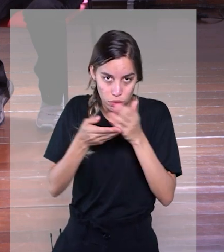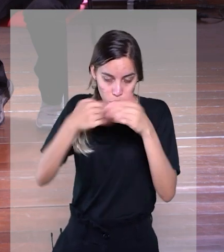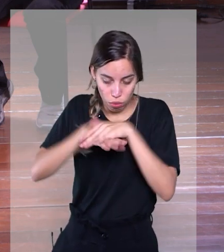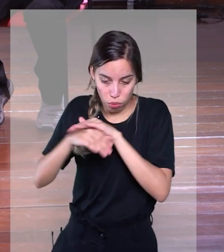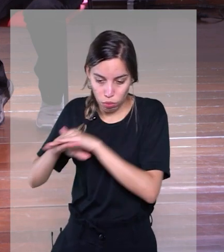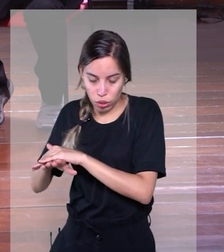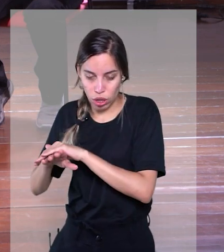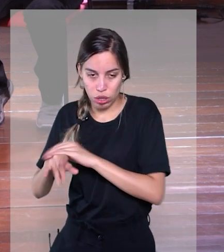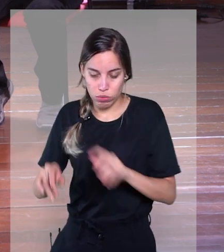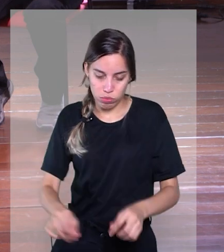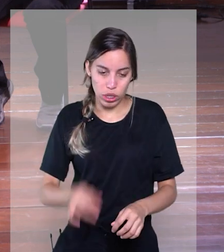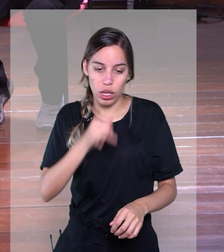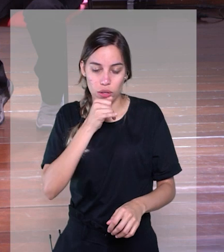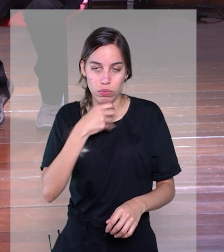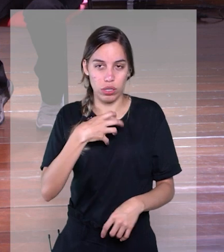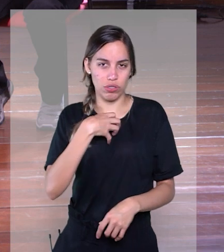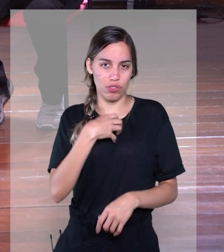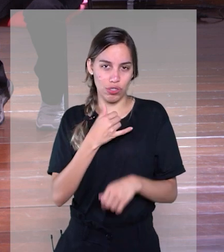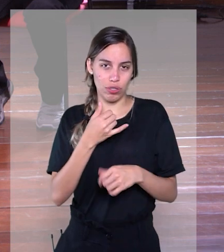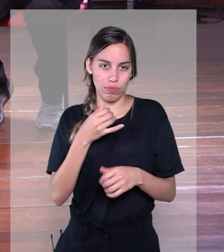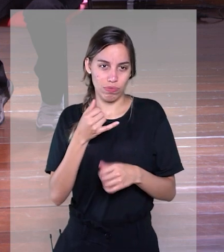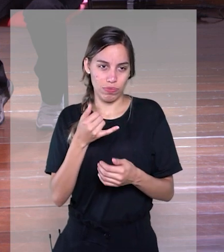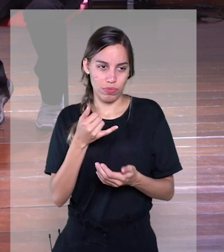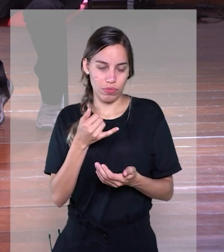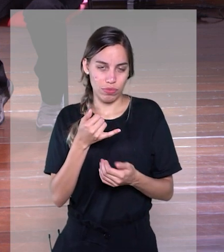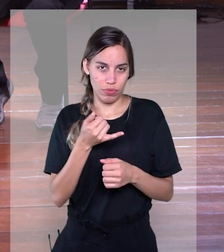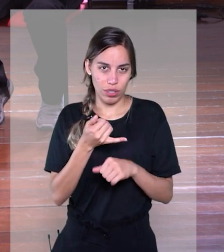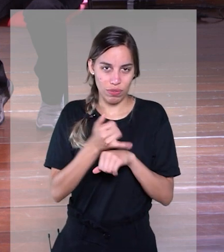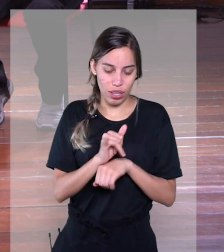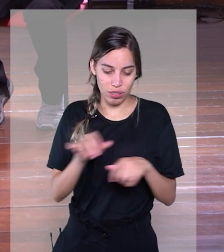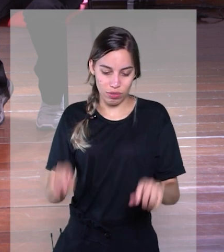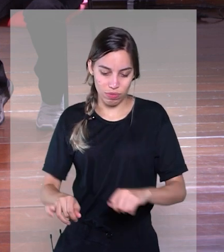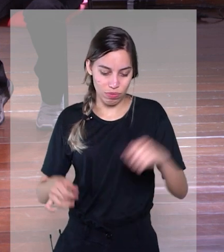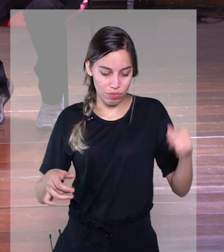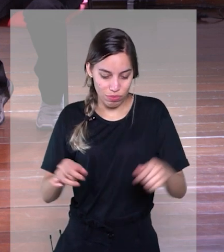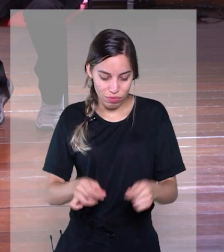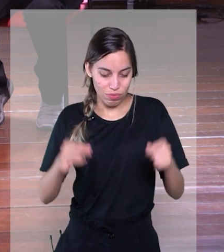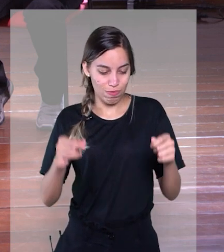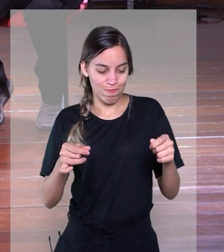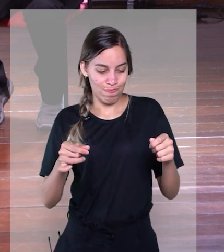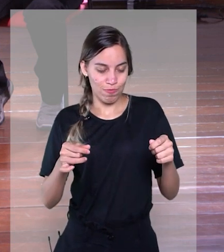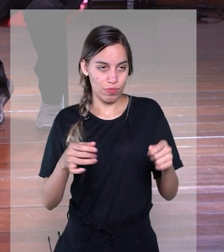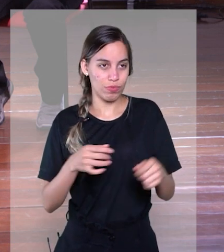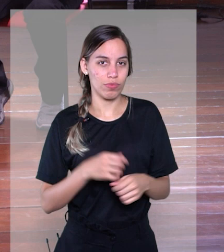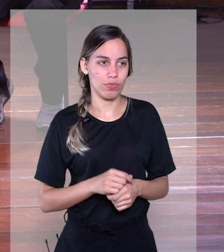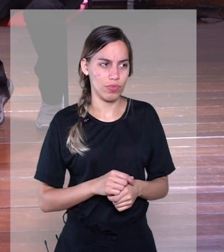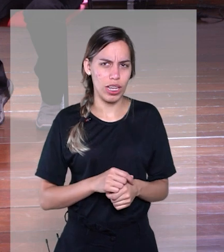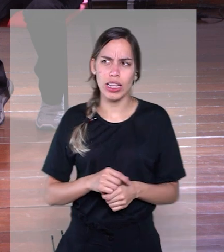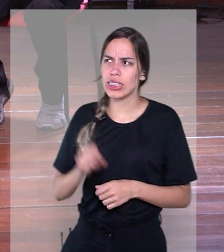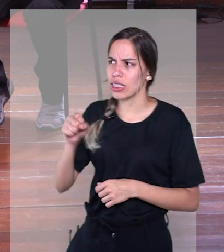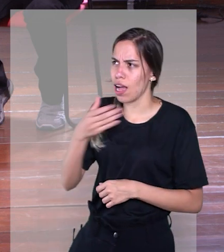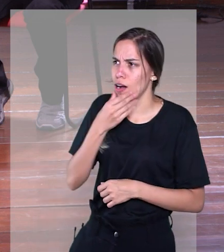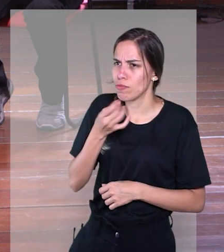né? Enfim, na ausência, né? Essa ausência que ninguém tira de nós, como ele mesmo dizia, né? Ele não só guardou,